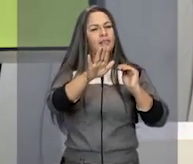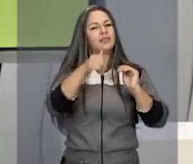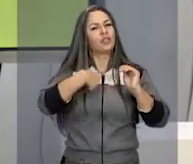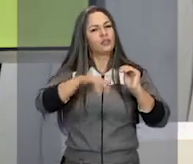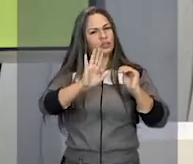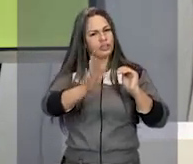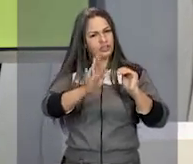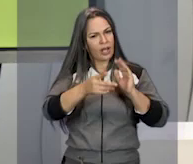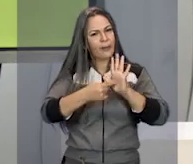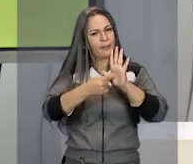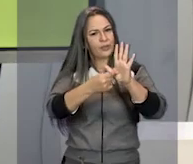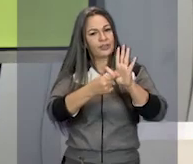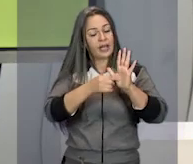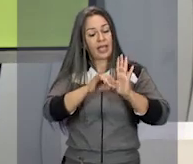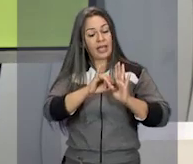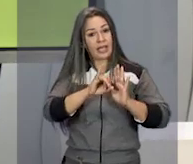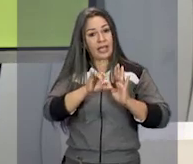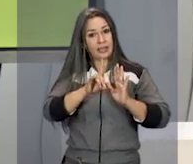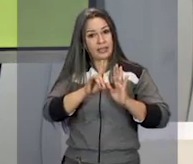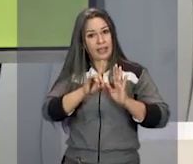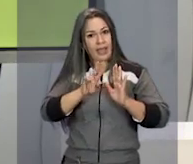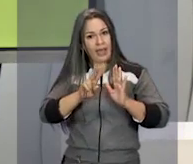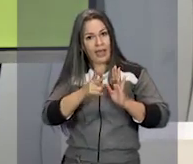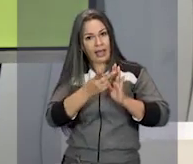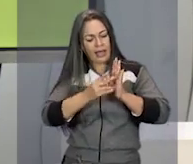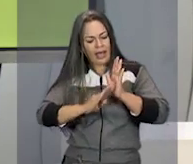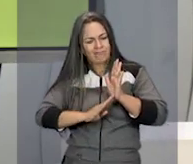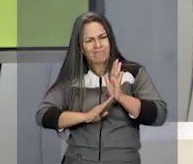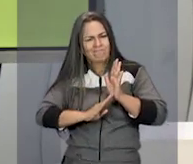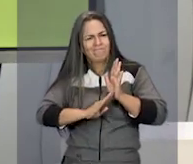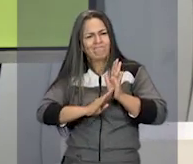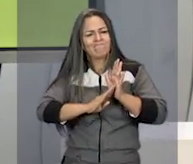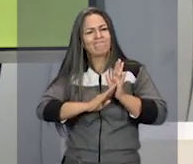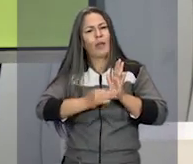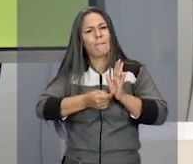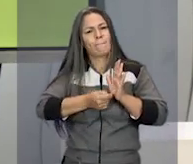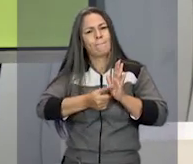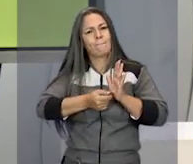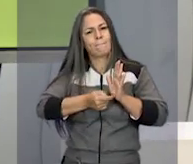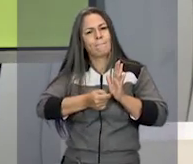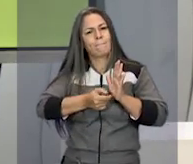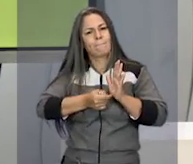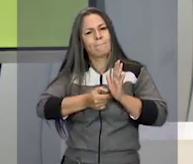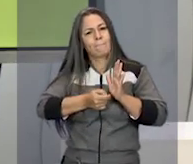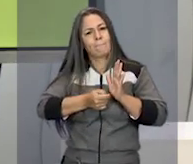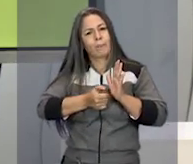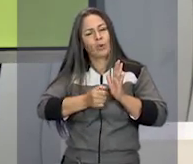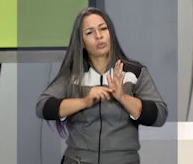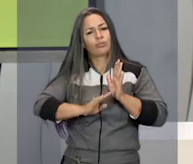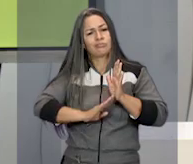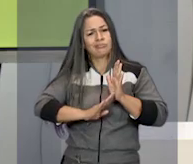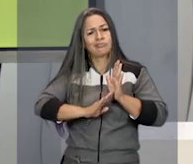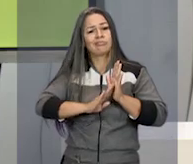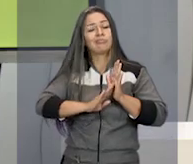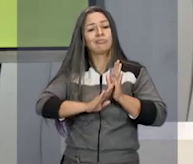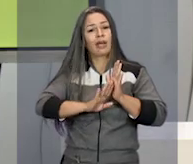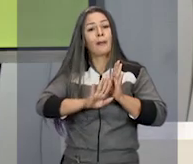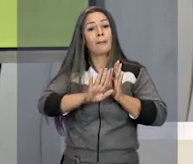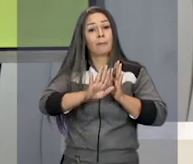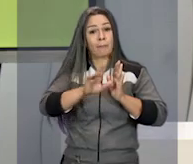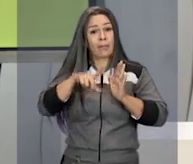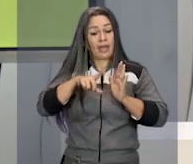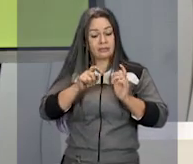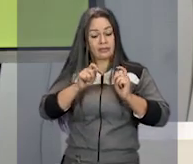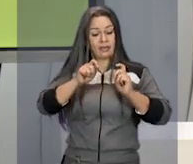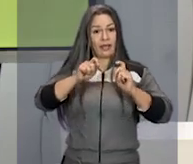Índia ainda é baixo, né? Então o desenvolvimento humano lá ainda não é tão acelerado, não é tão alto, a capacidade